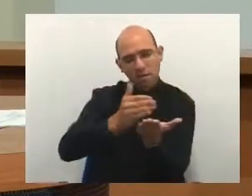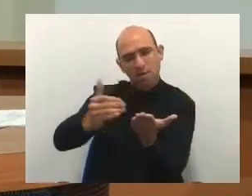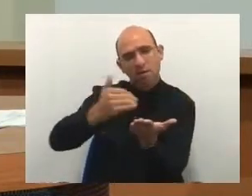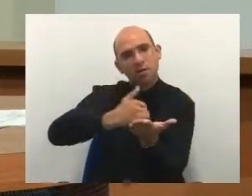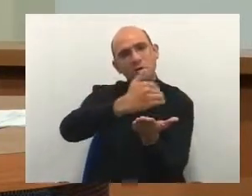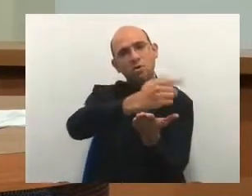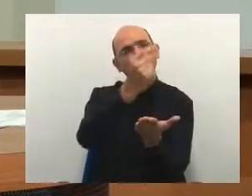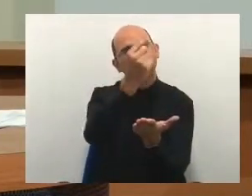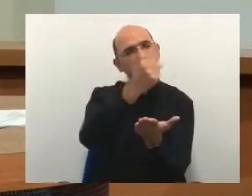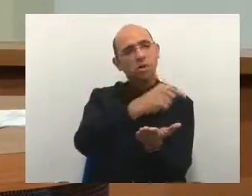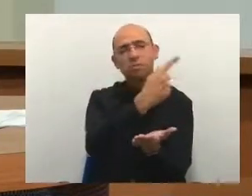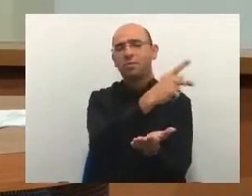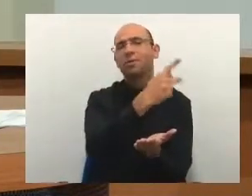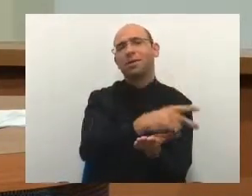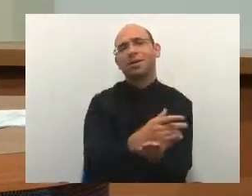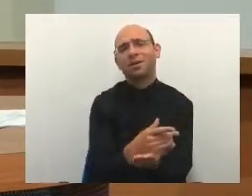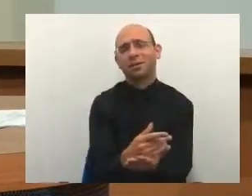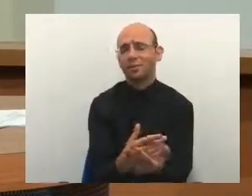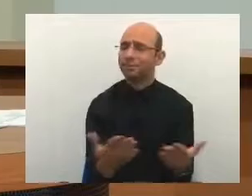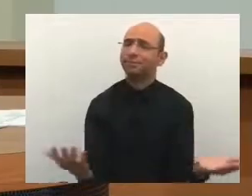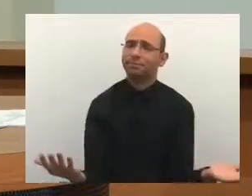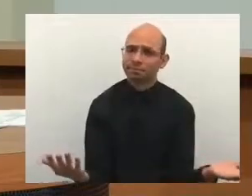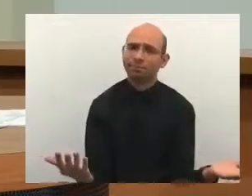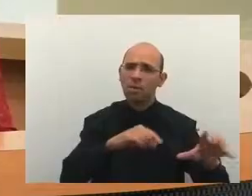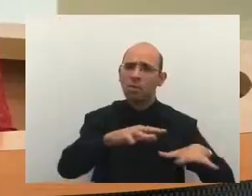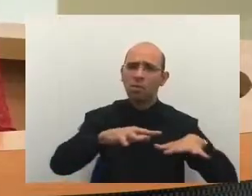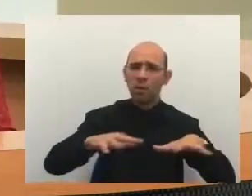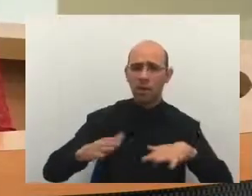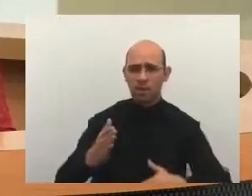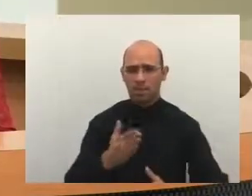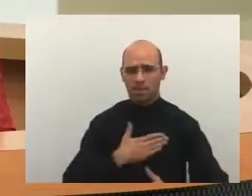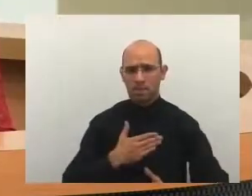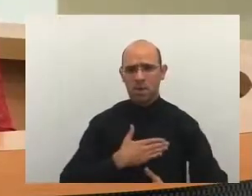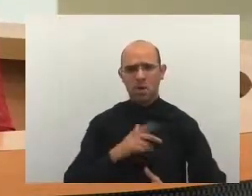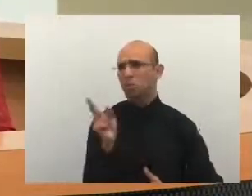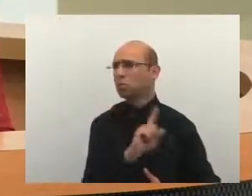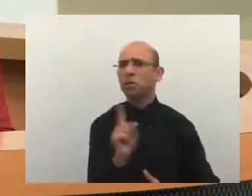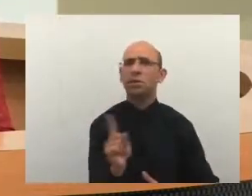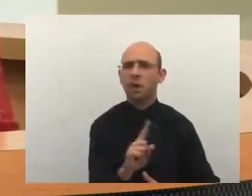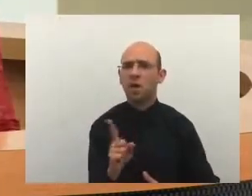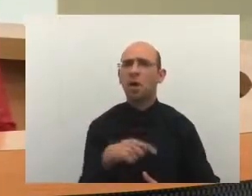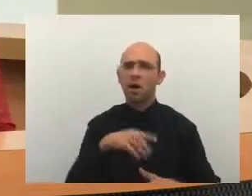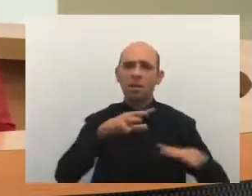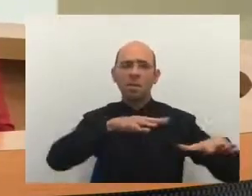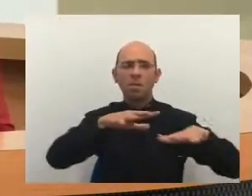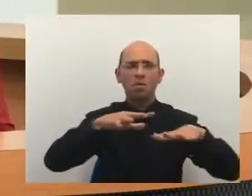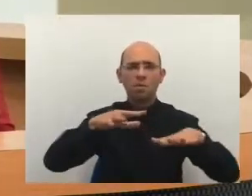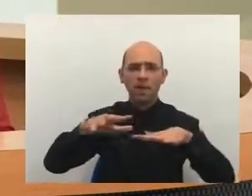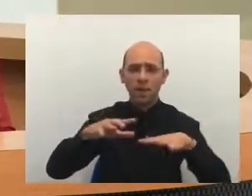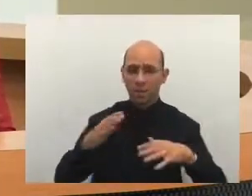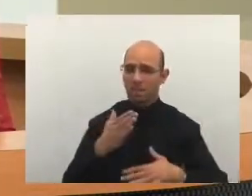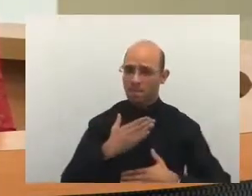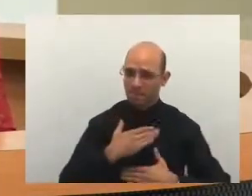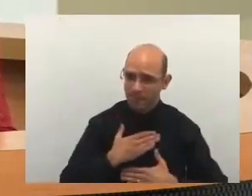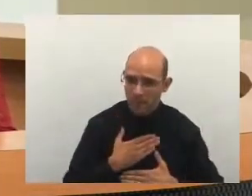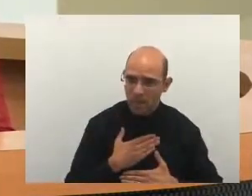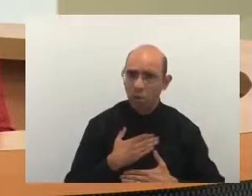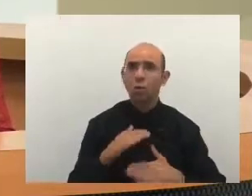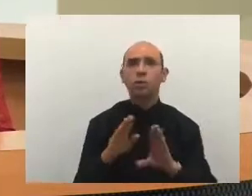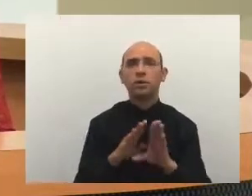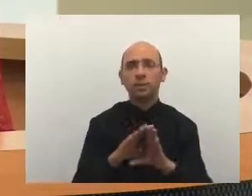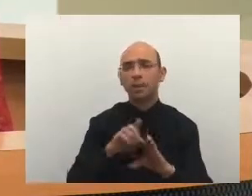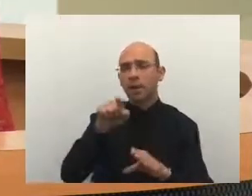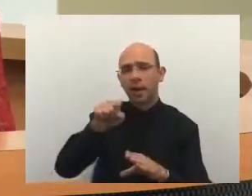em local visível telefones de cooperativas de táxi. A ordem do dia contou com a deliberação de 7 itens. Em primeira discussão